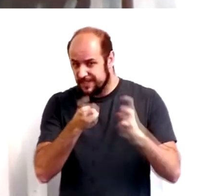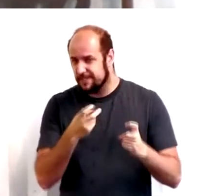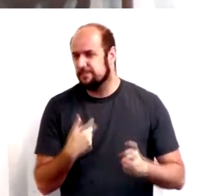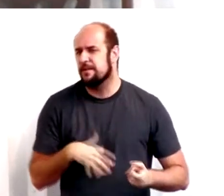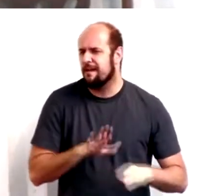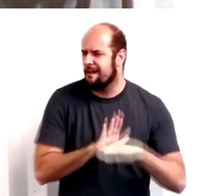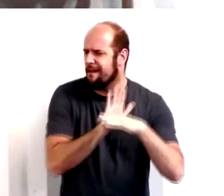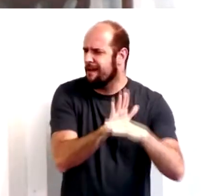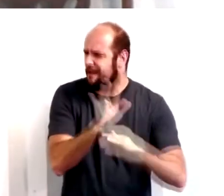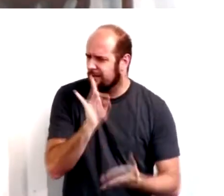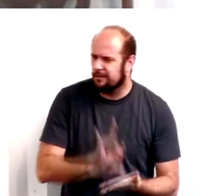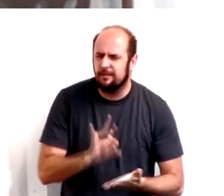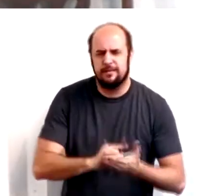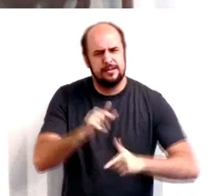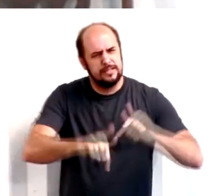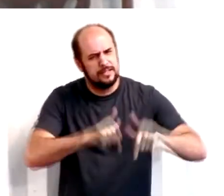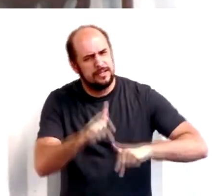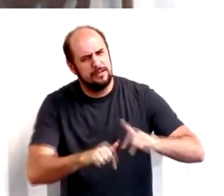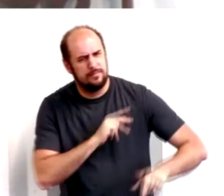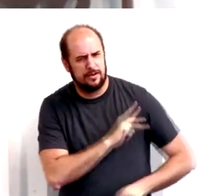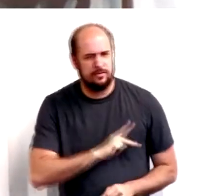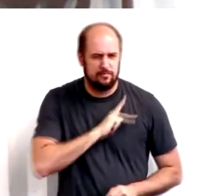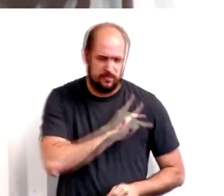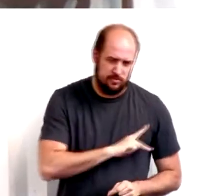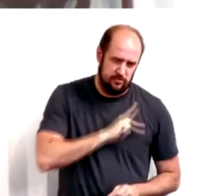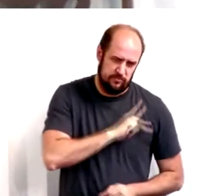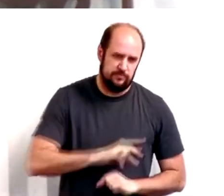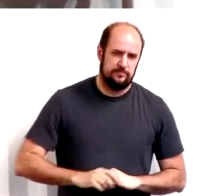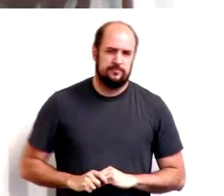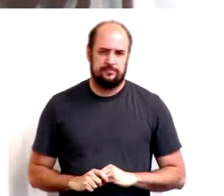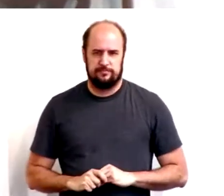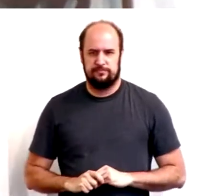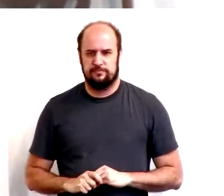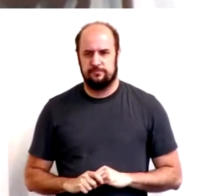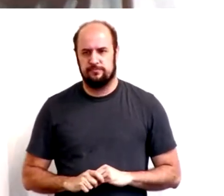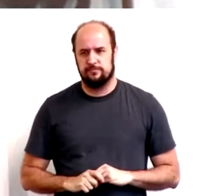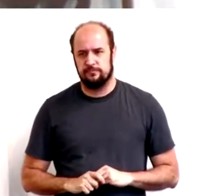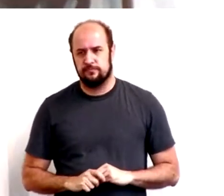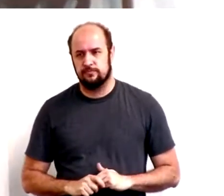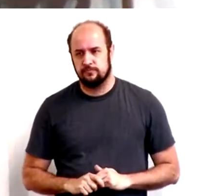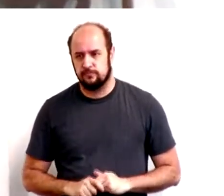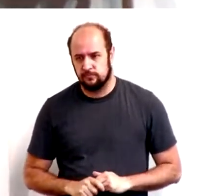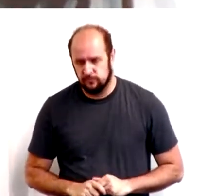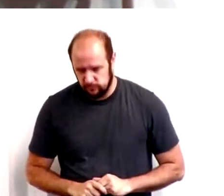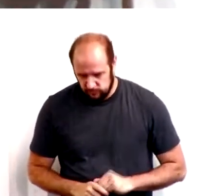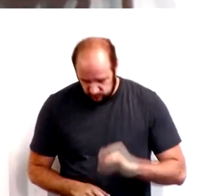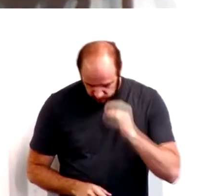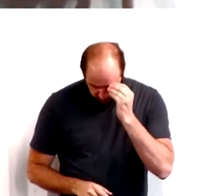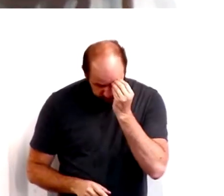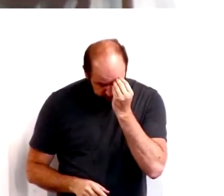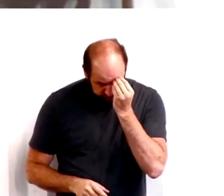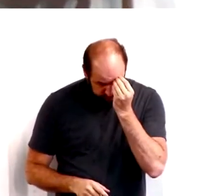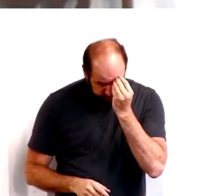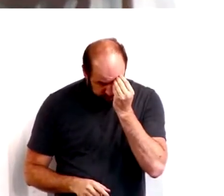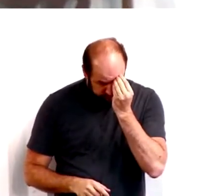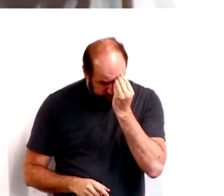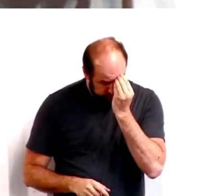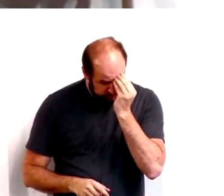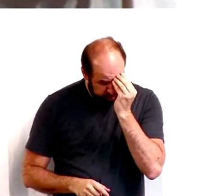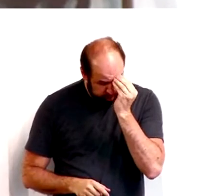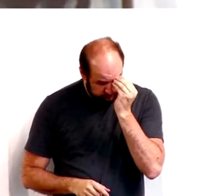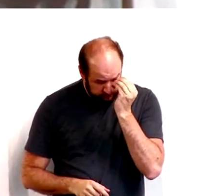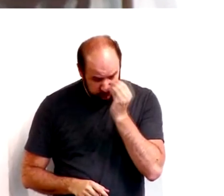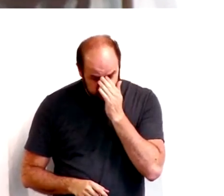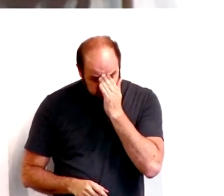que ajudou Paulo em suas lutas contra os inimigos da cruz de Cristo.